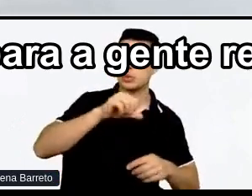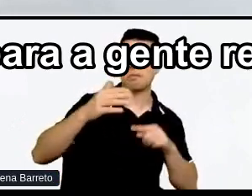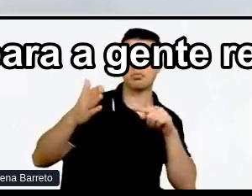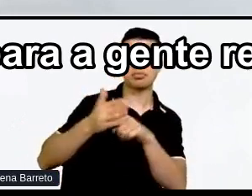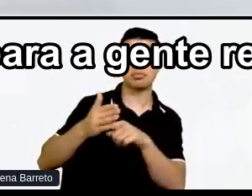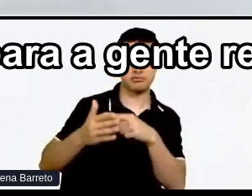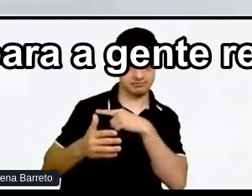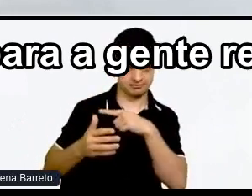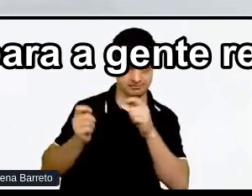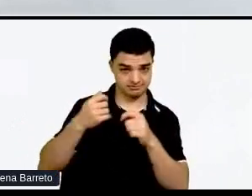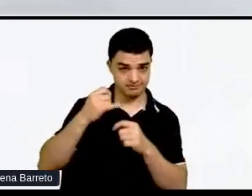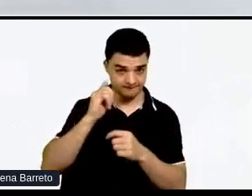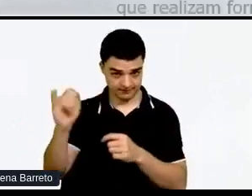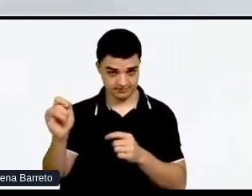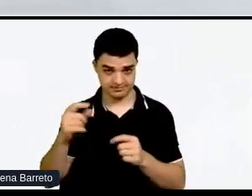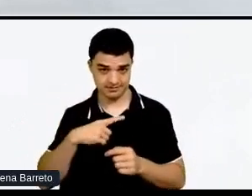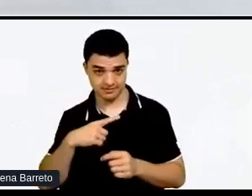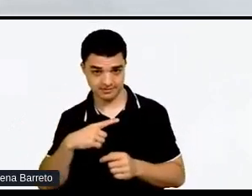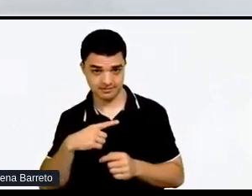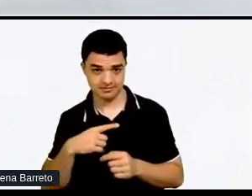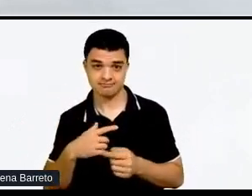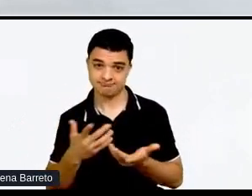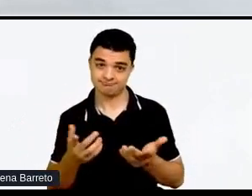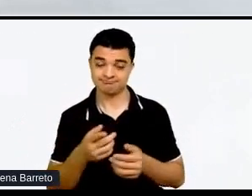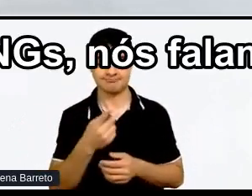realmente incluir.